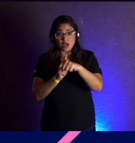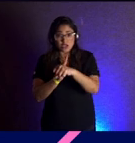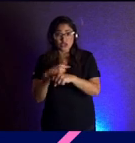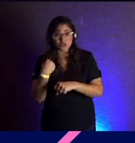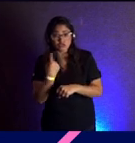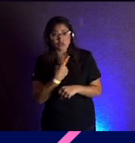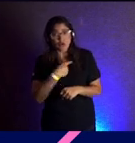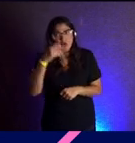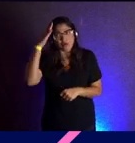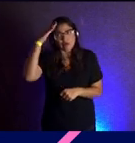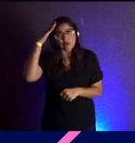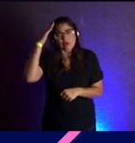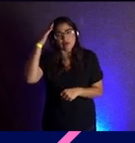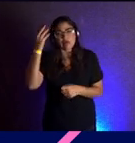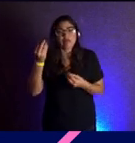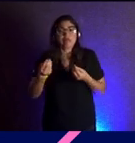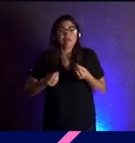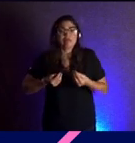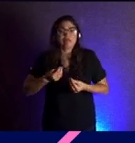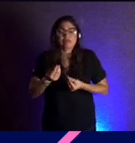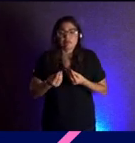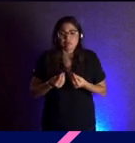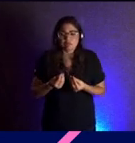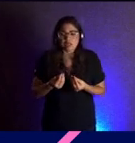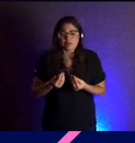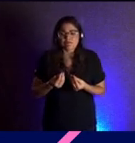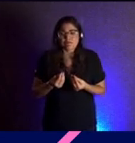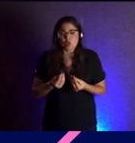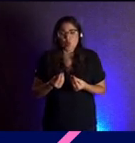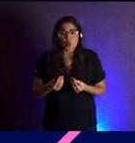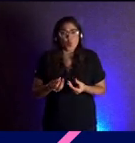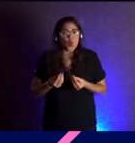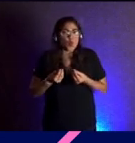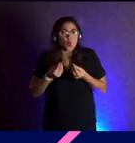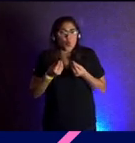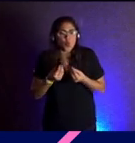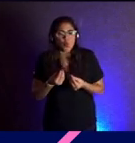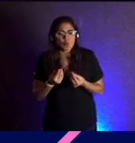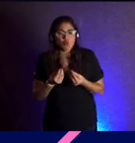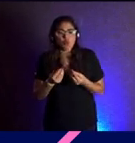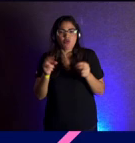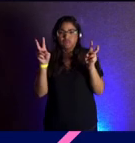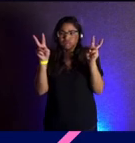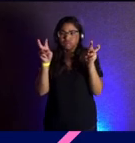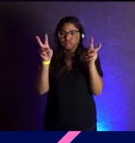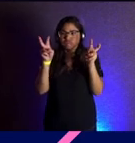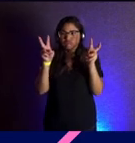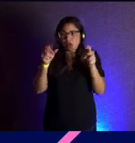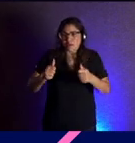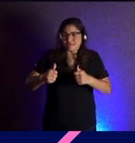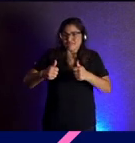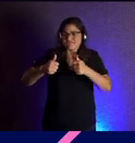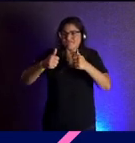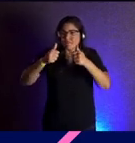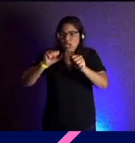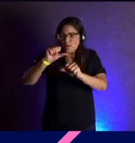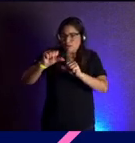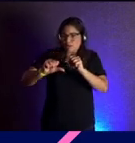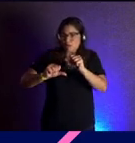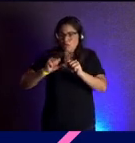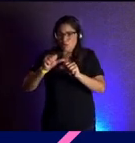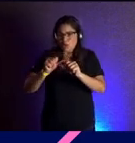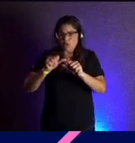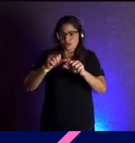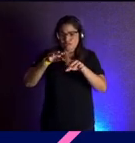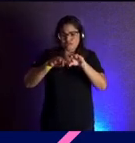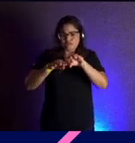se trabalhar de uma forma bastante transversal para lidar com essa questão, de impacto, como dizer,